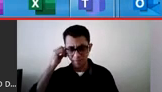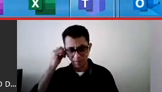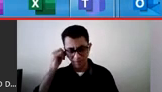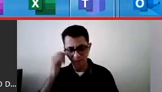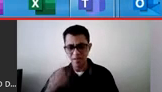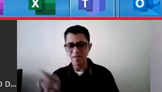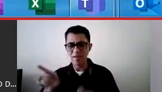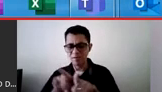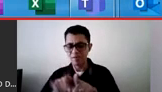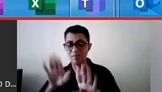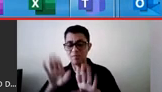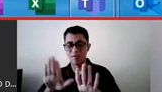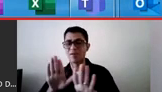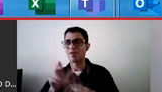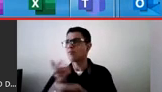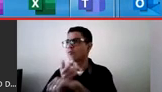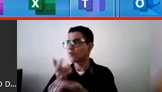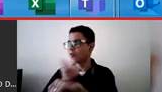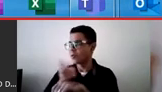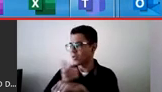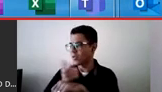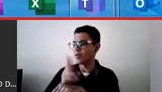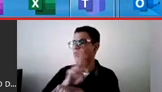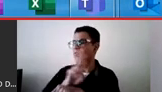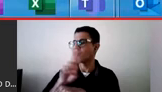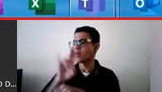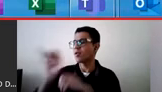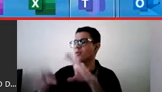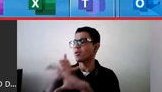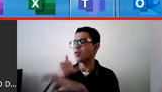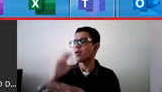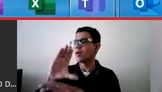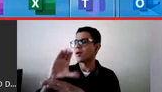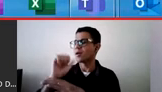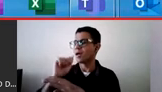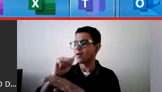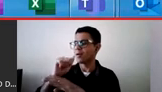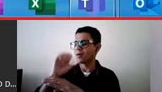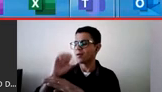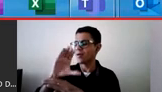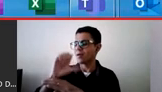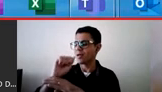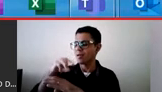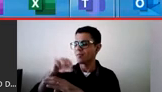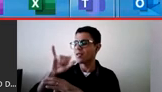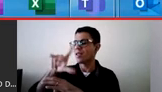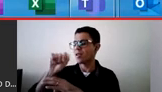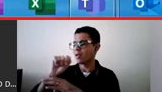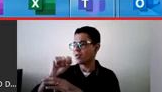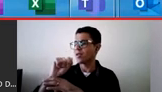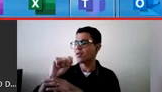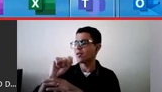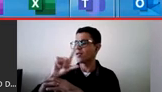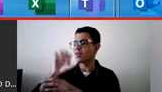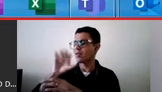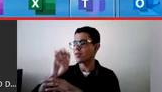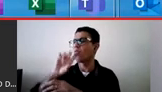essa pessoa. Bom, peraí, vou procurar a Camila Zen. Ou, não sei, vou procurar uma ajuda na minha igreja. Não sei, aí eu